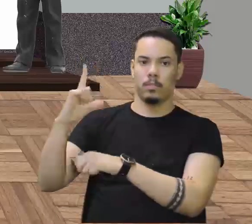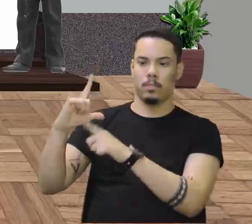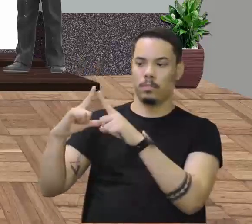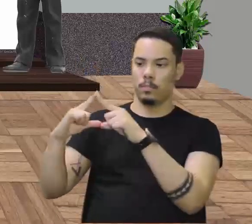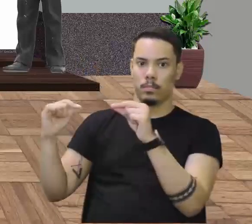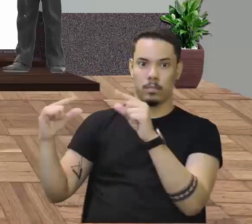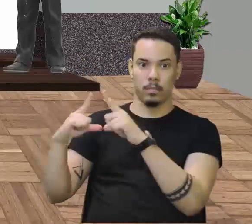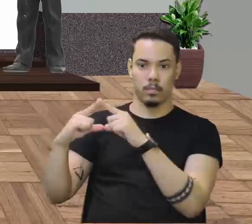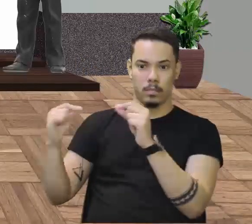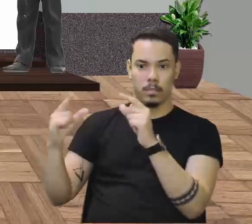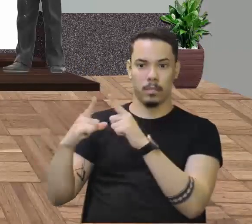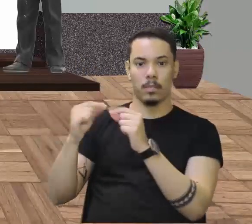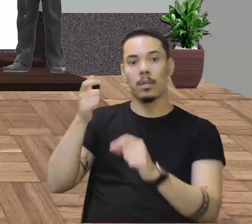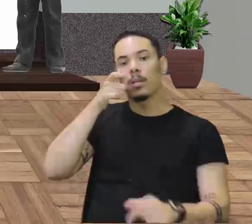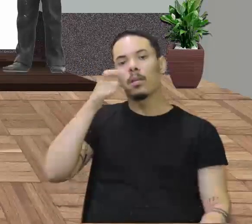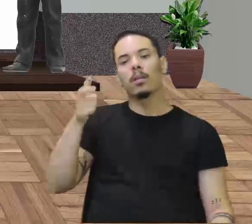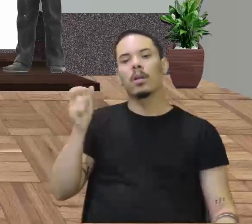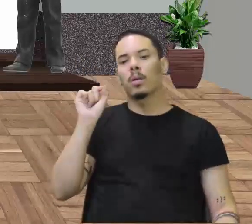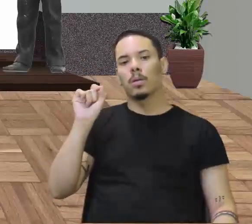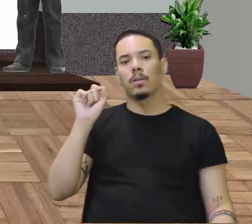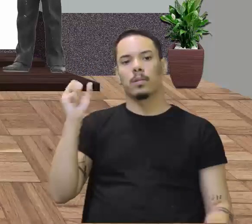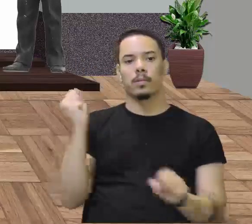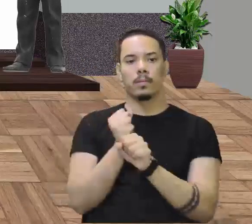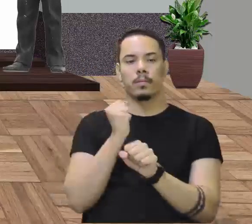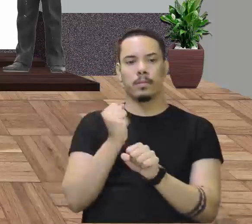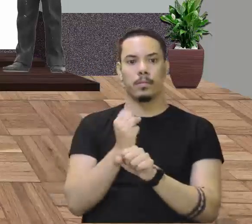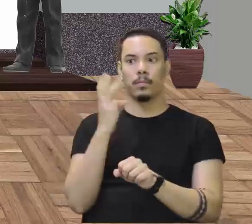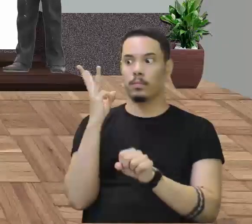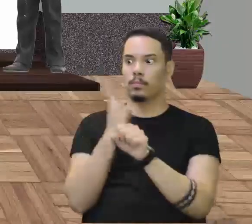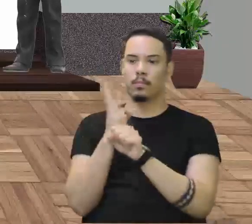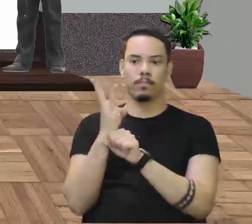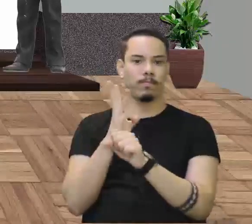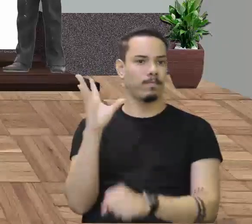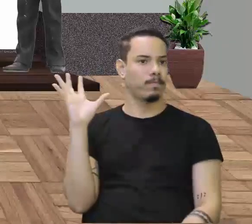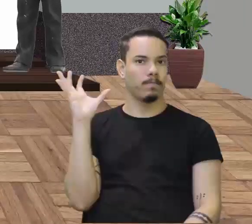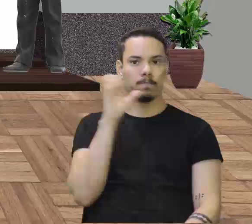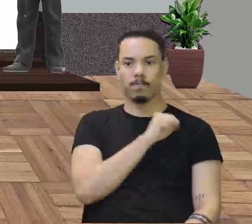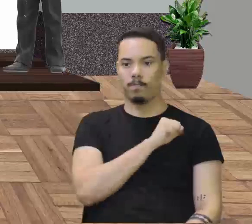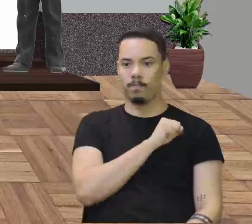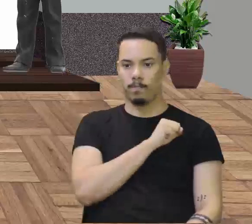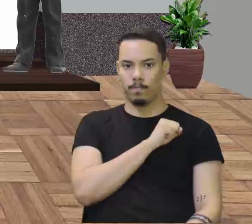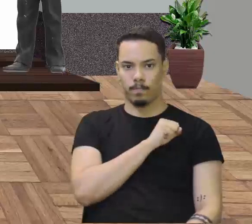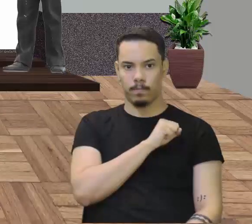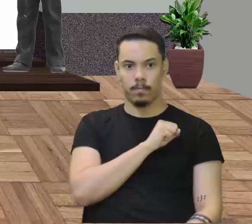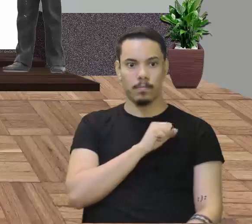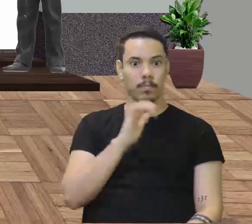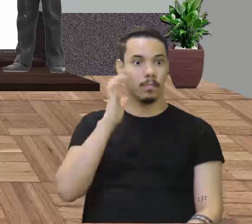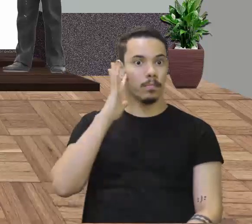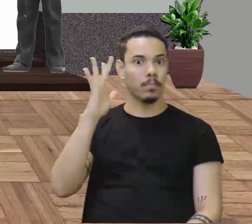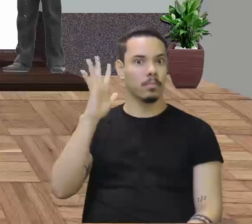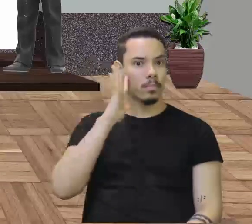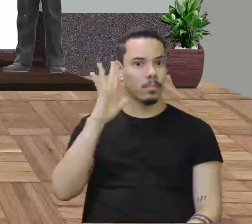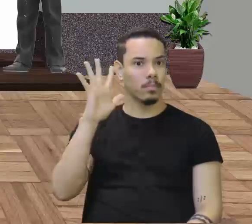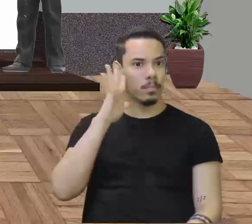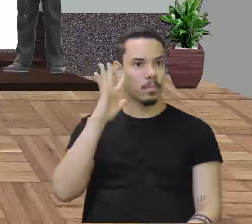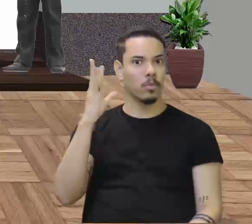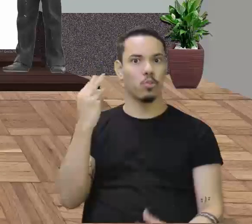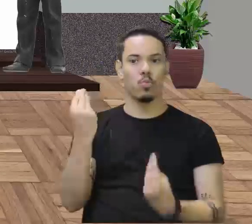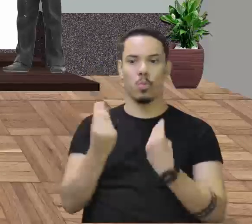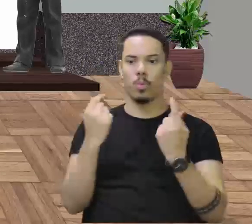Brasília, que tem uma coisa interessante, Brasília foi construída em 3 anos e pouco. Imagina o recorde que